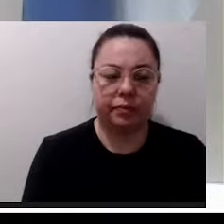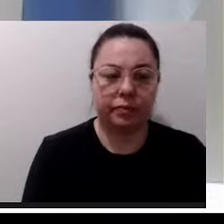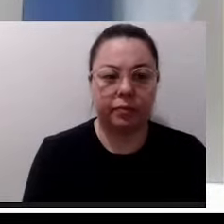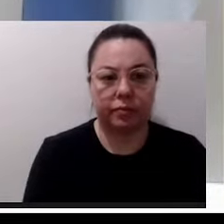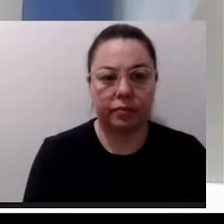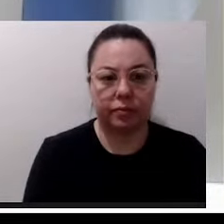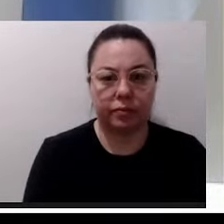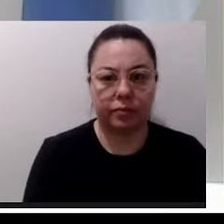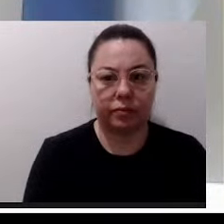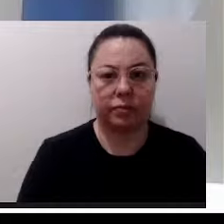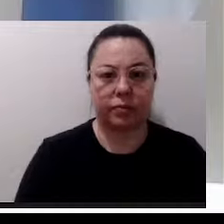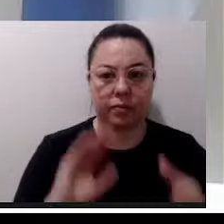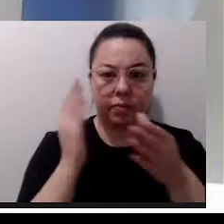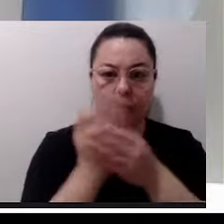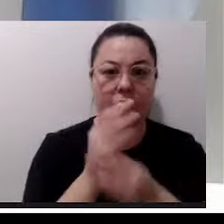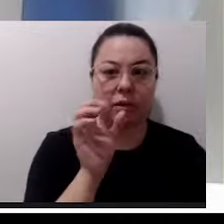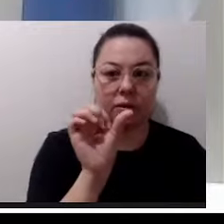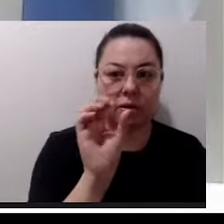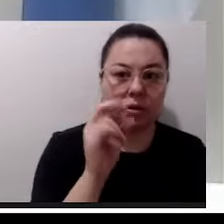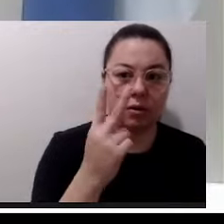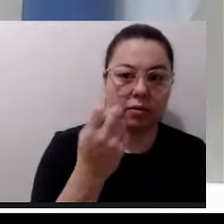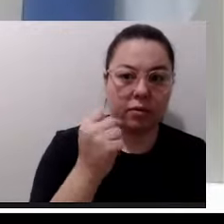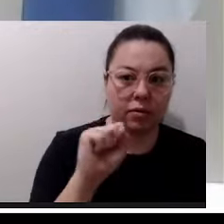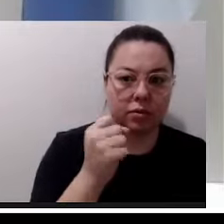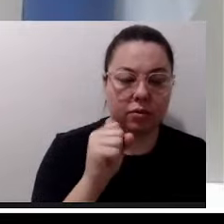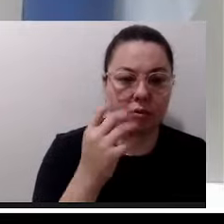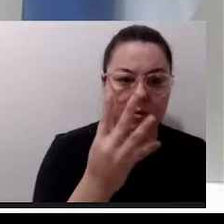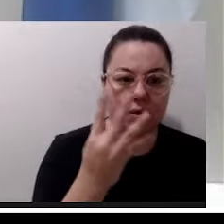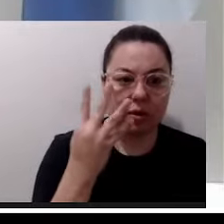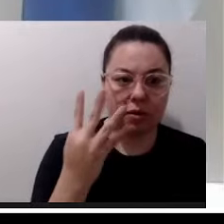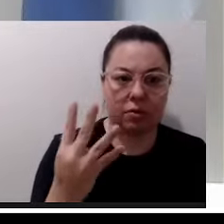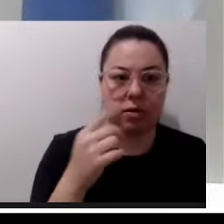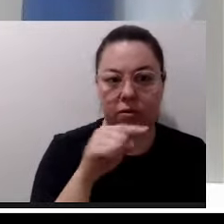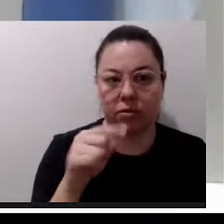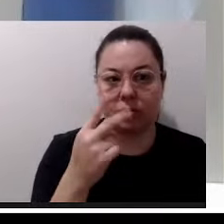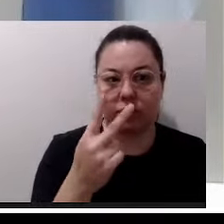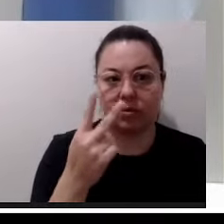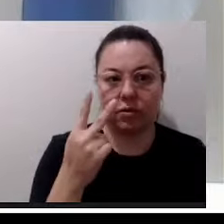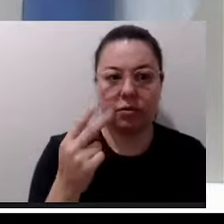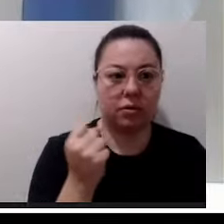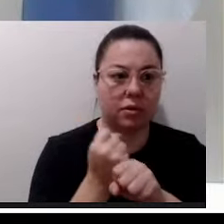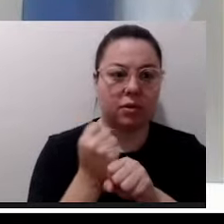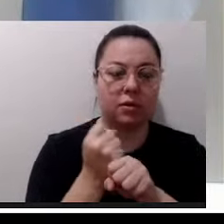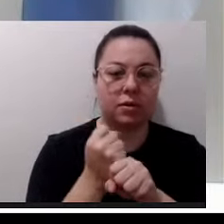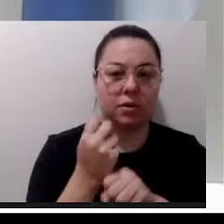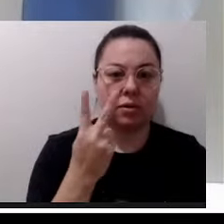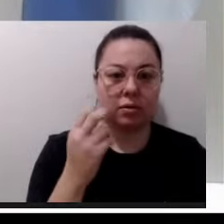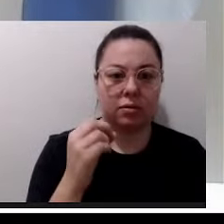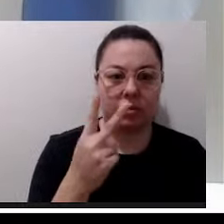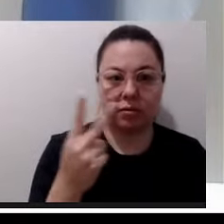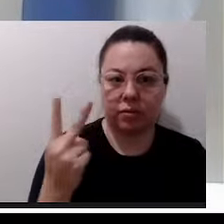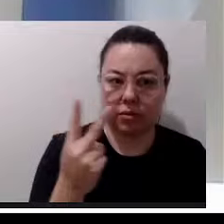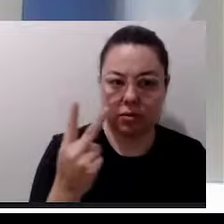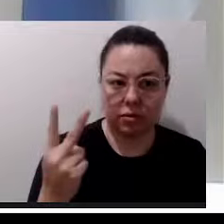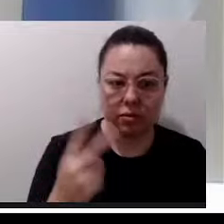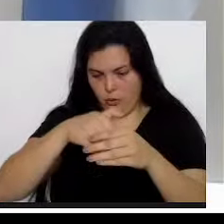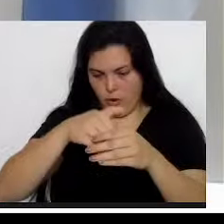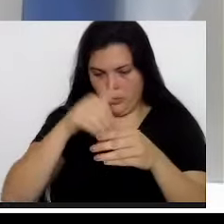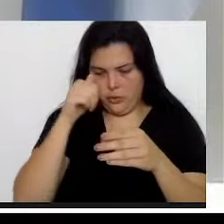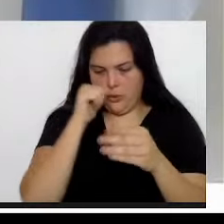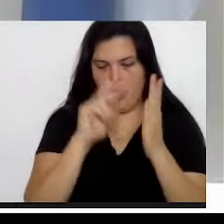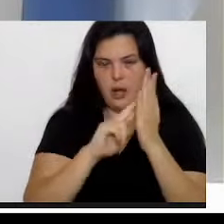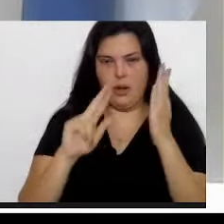Processo 602844, dígito 22, ano 2022. Relatora